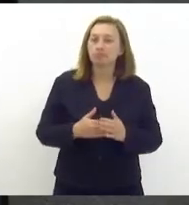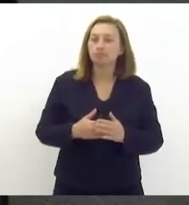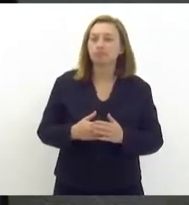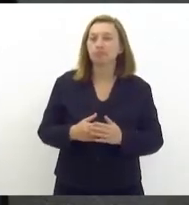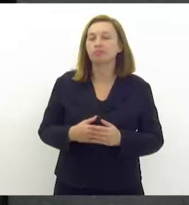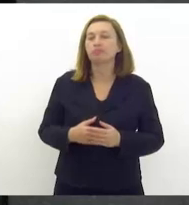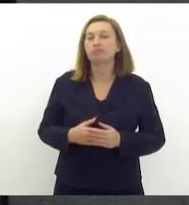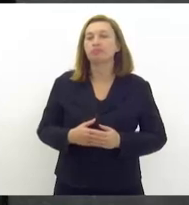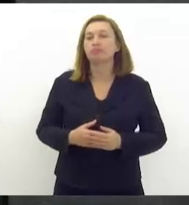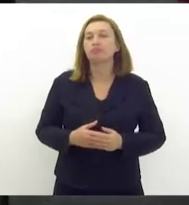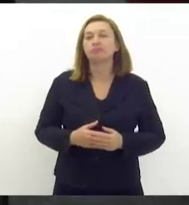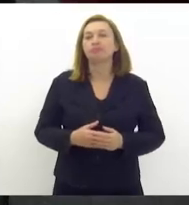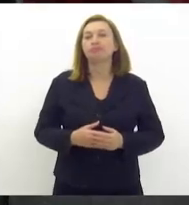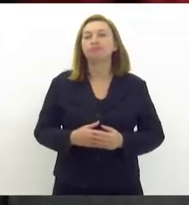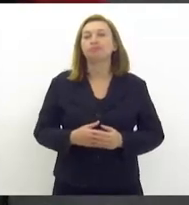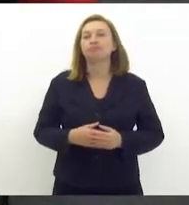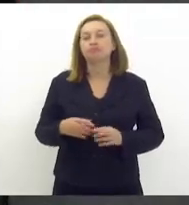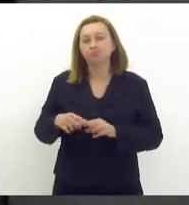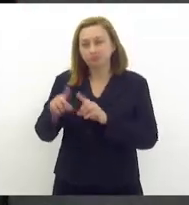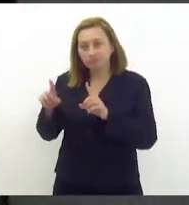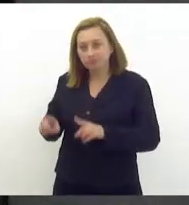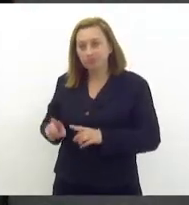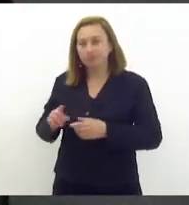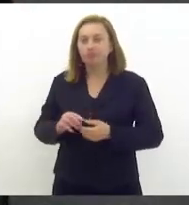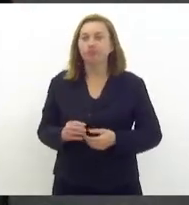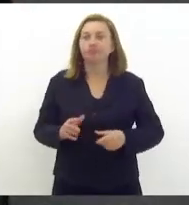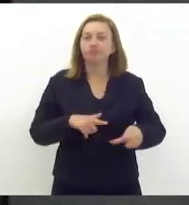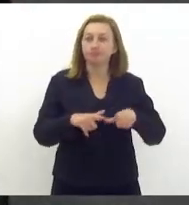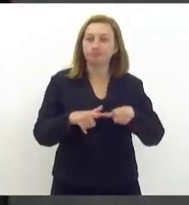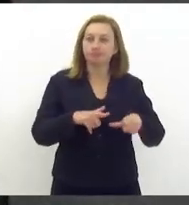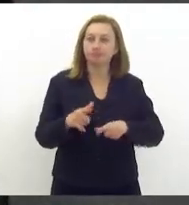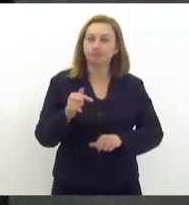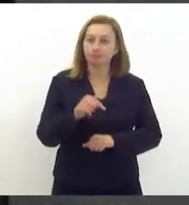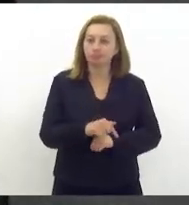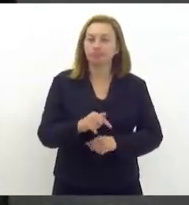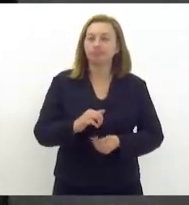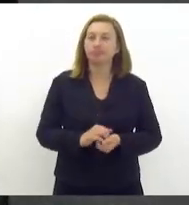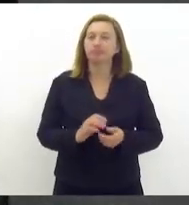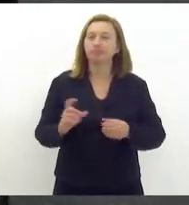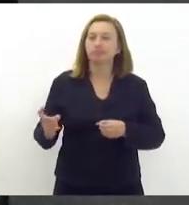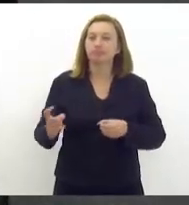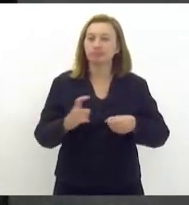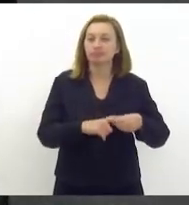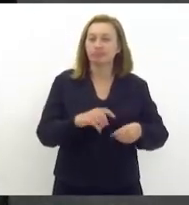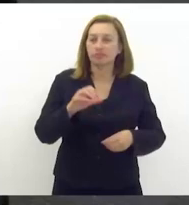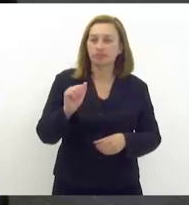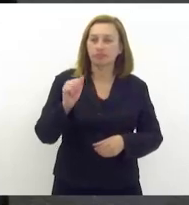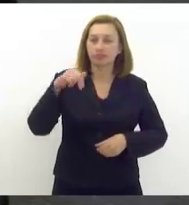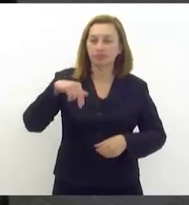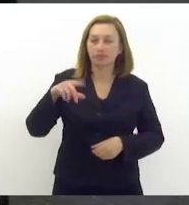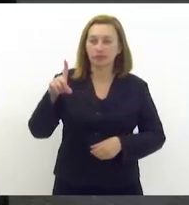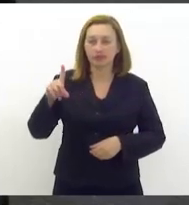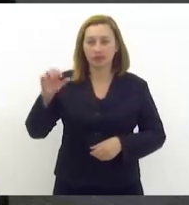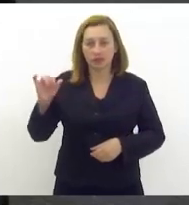serviços nossos colaboradores que atuam aqui a partir de um convênio da amdf então é sempre